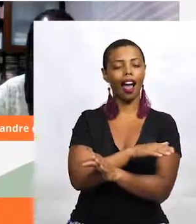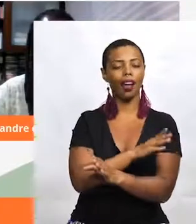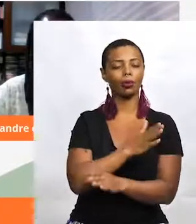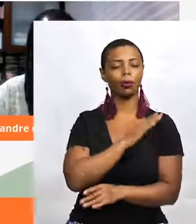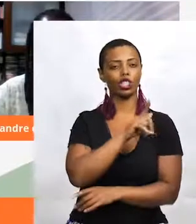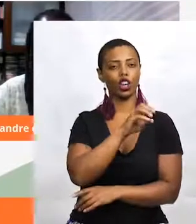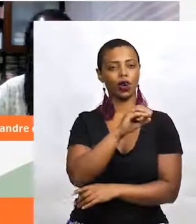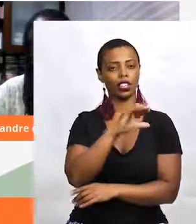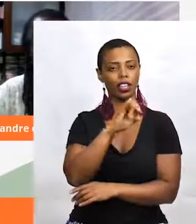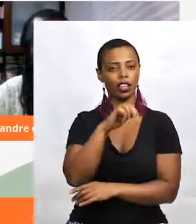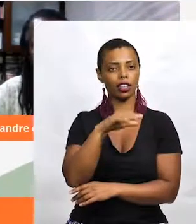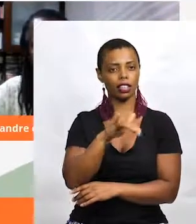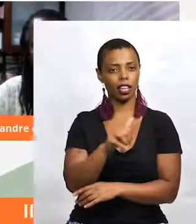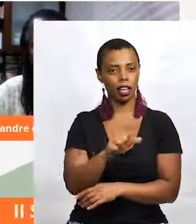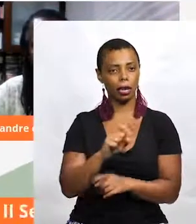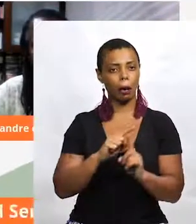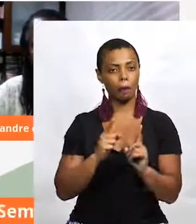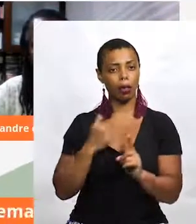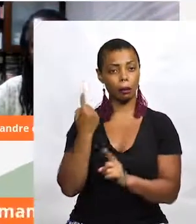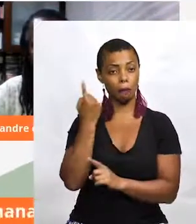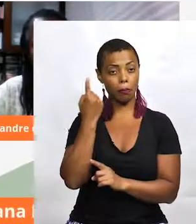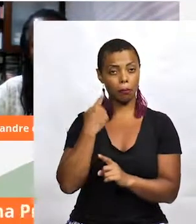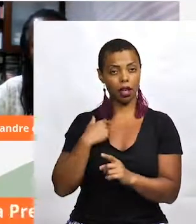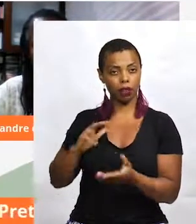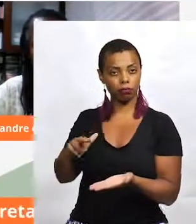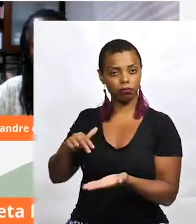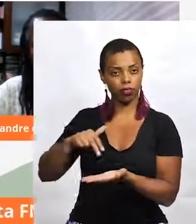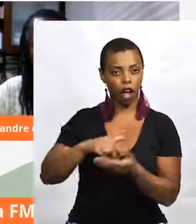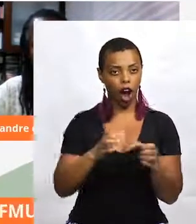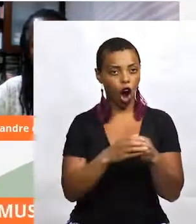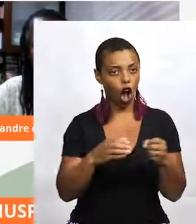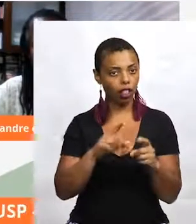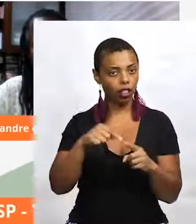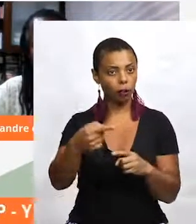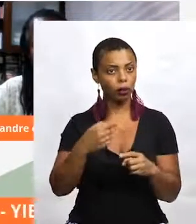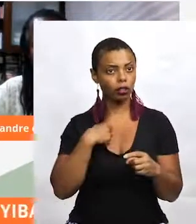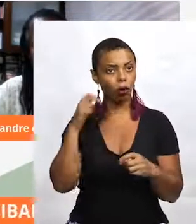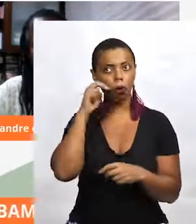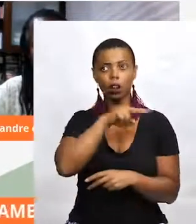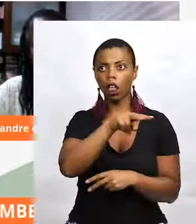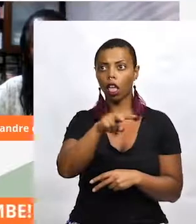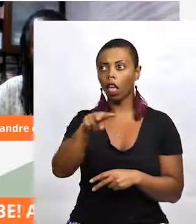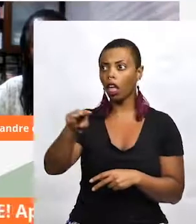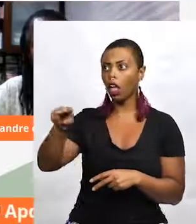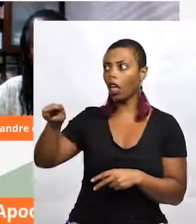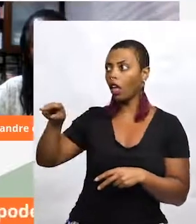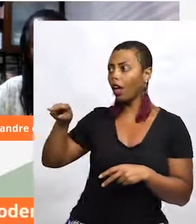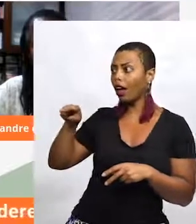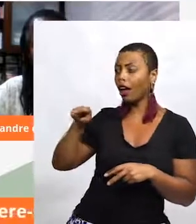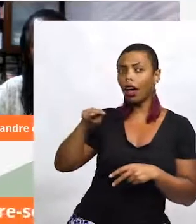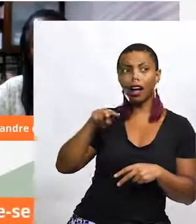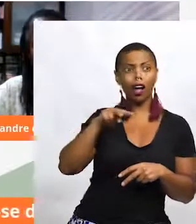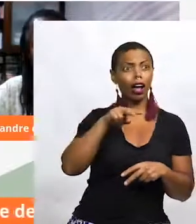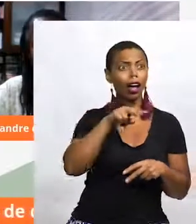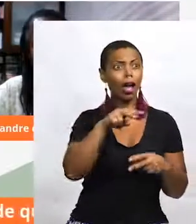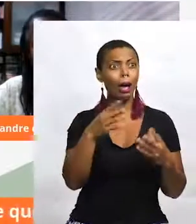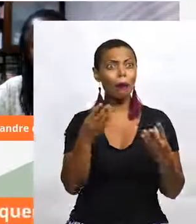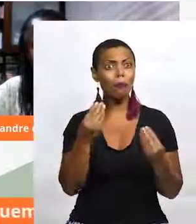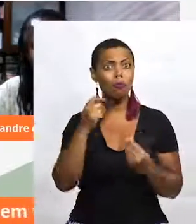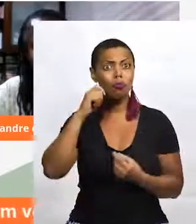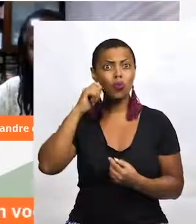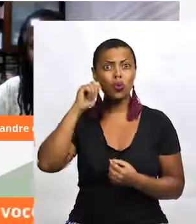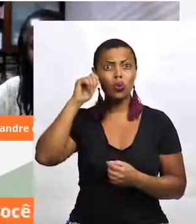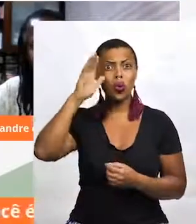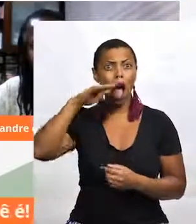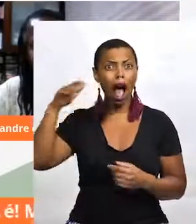a primeira vez que eu cheguei nesse ano pós-cotas, o restaurante estava tomado de estudantes com Black Power para cima